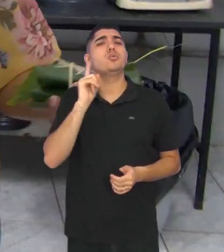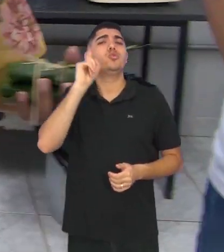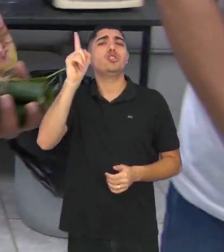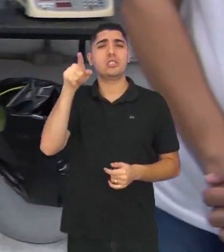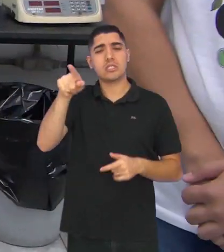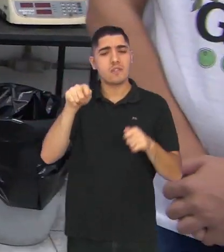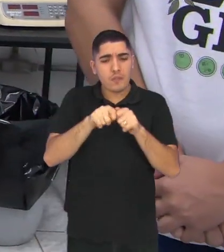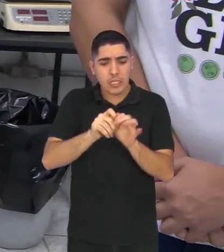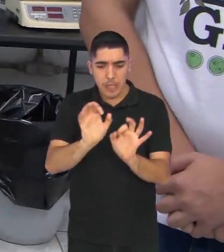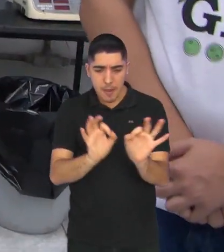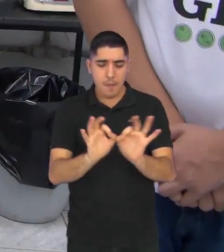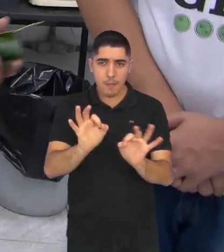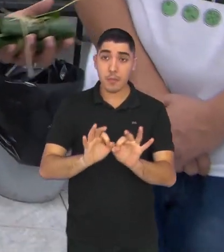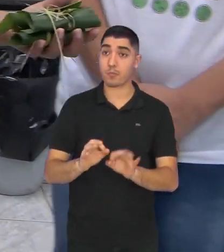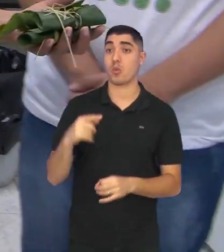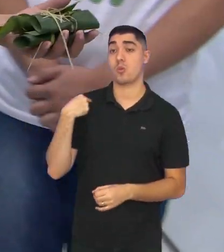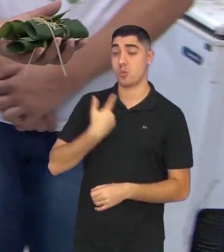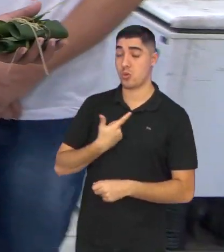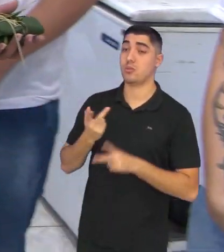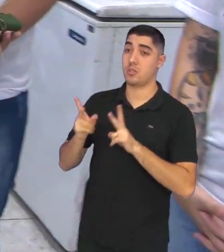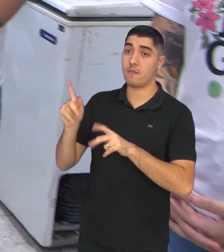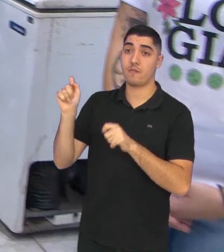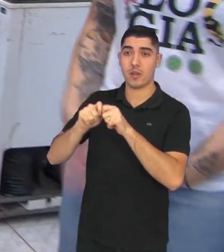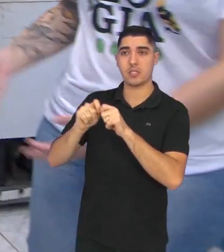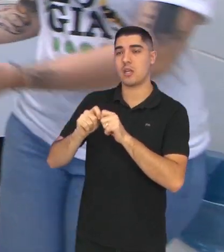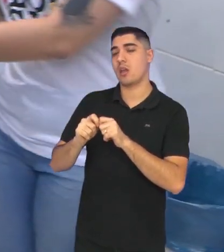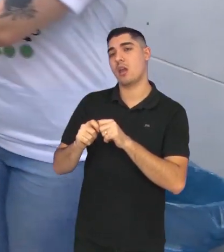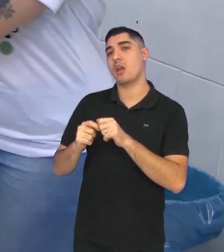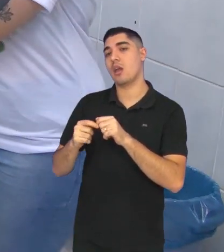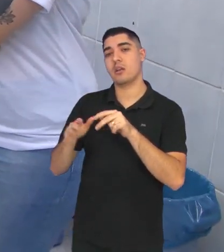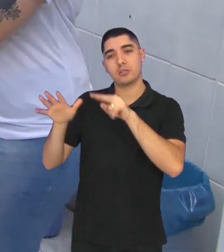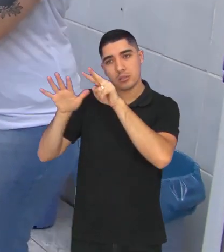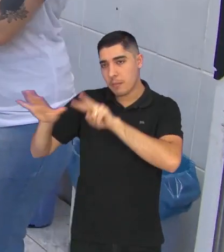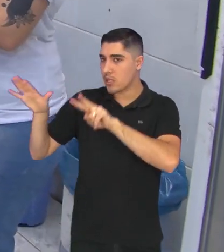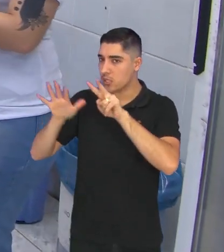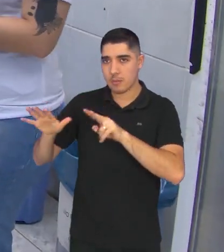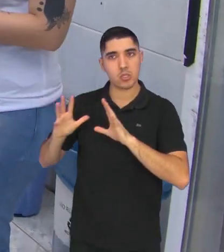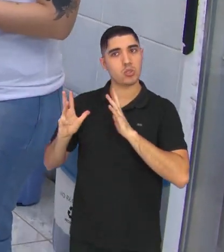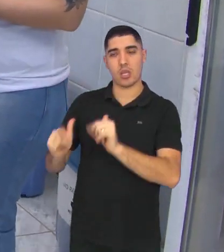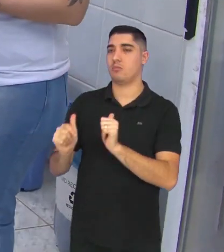vocês preparam essas trouxinhas aqui? Nós fazemos semanalmente